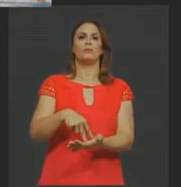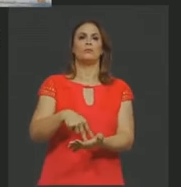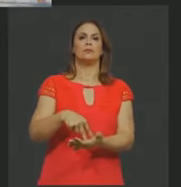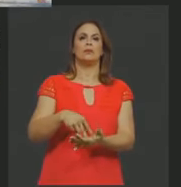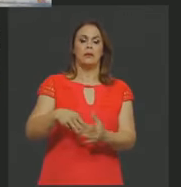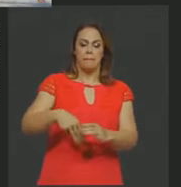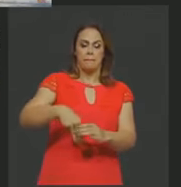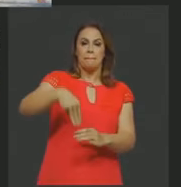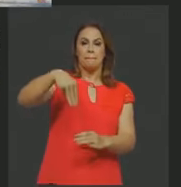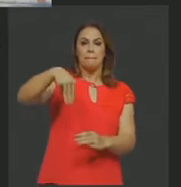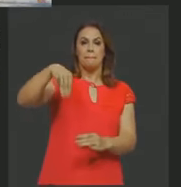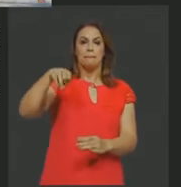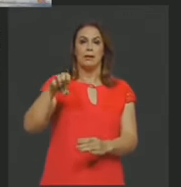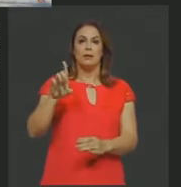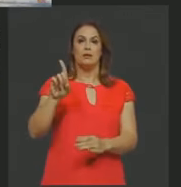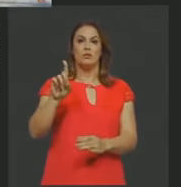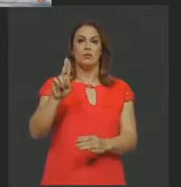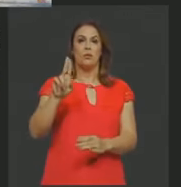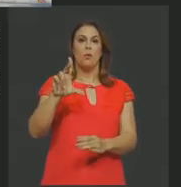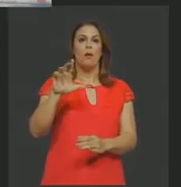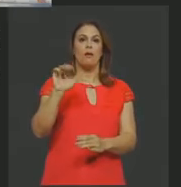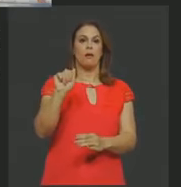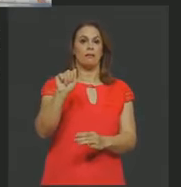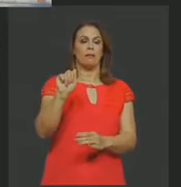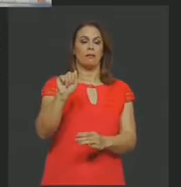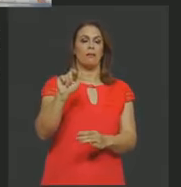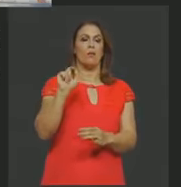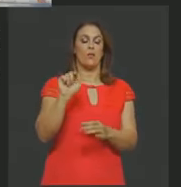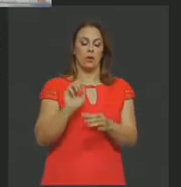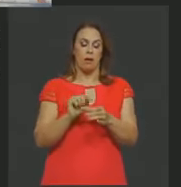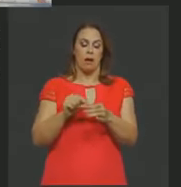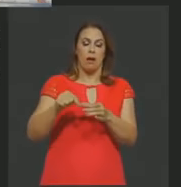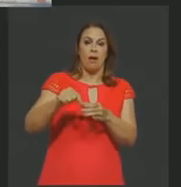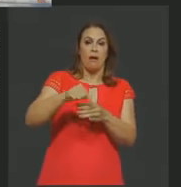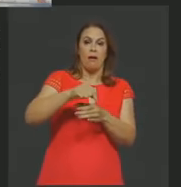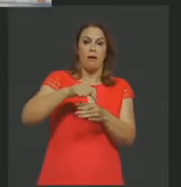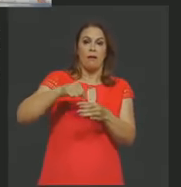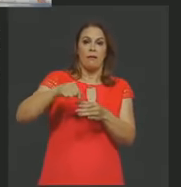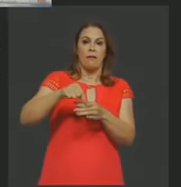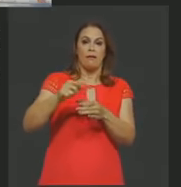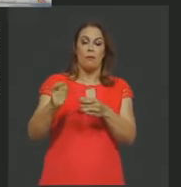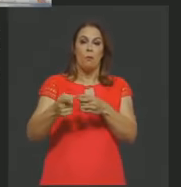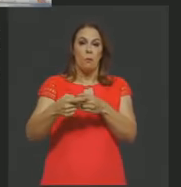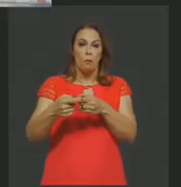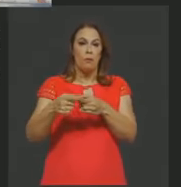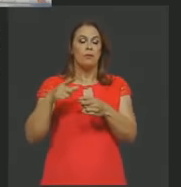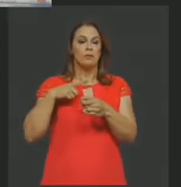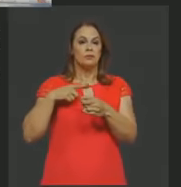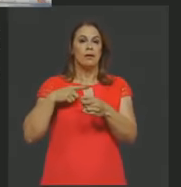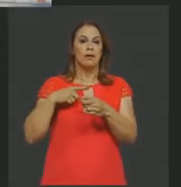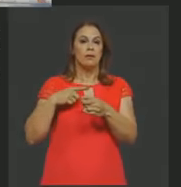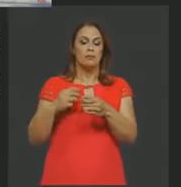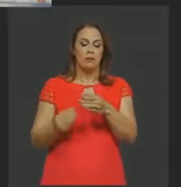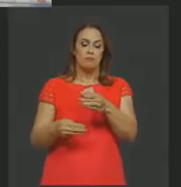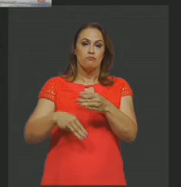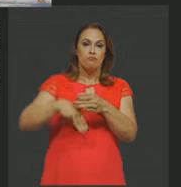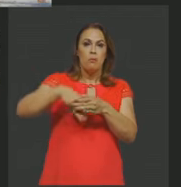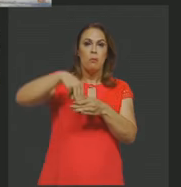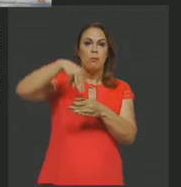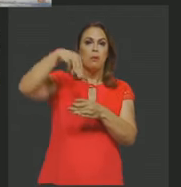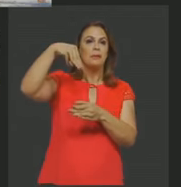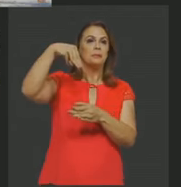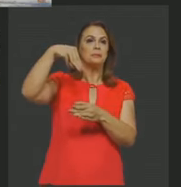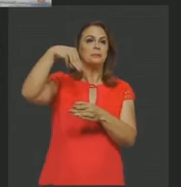osso, né? Tá? E também função associada ao movimento, né? O movimento, ele vai